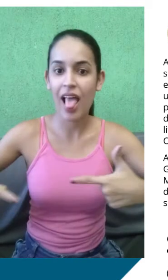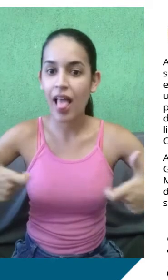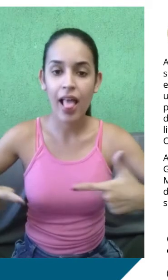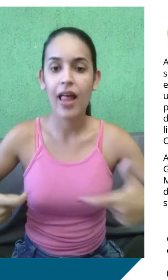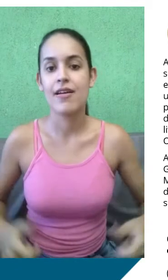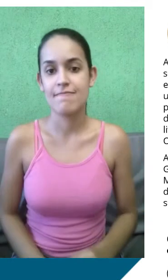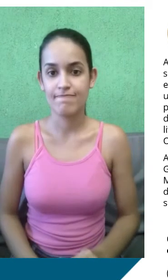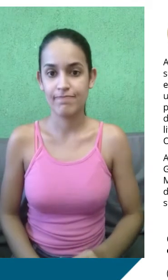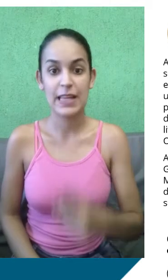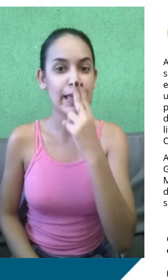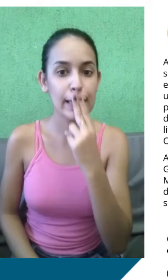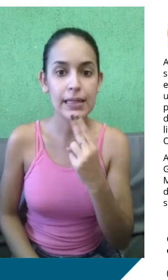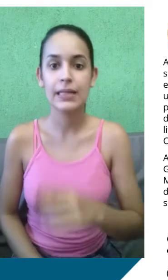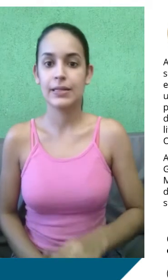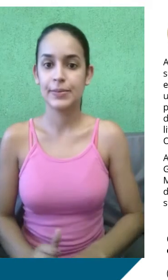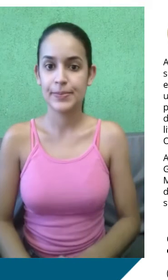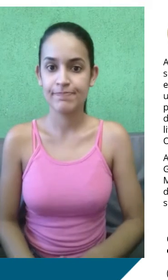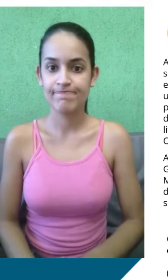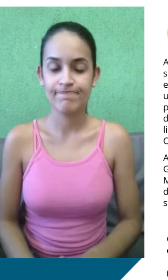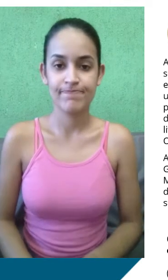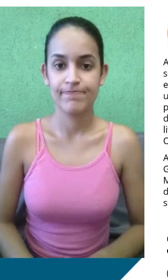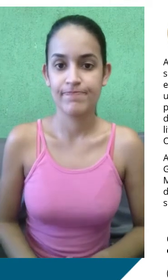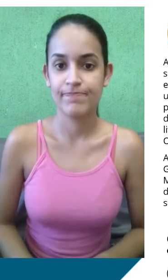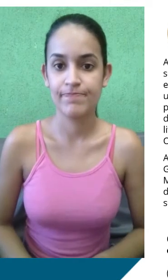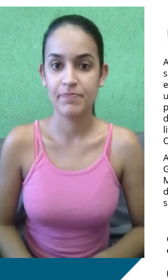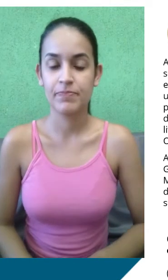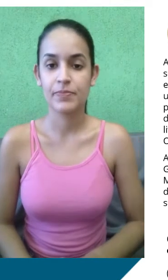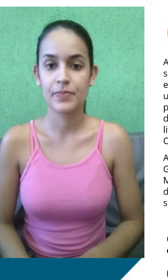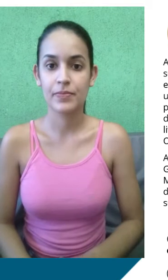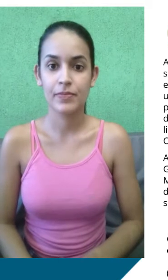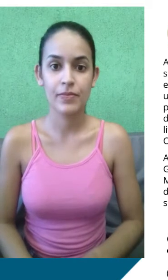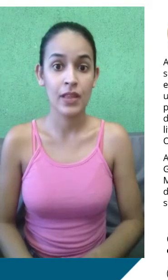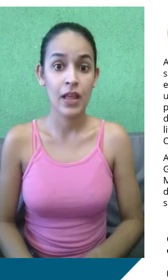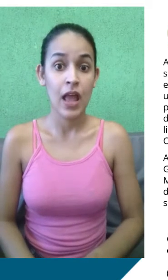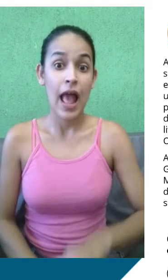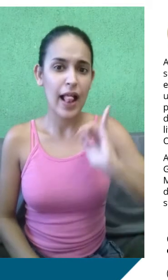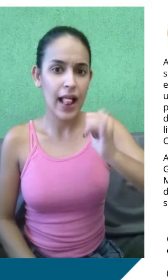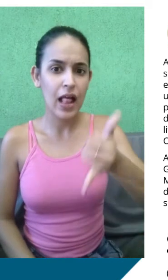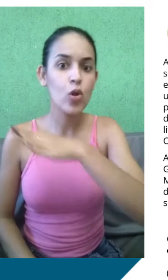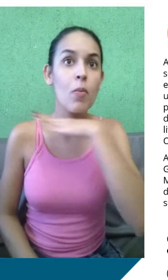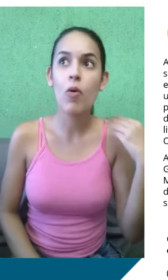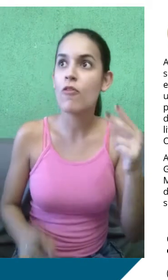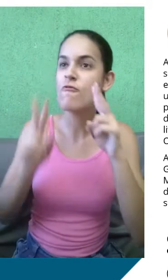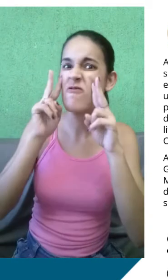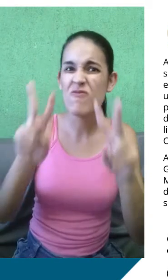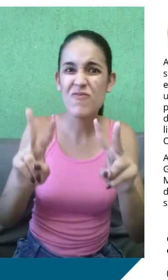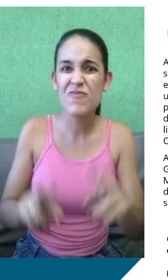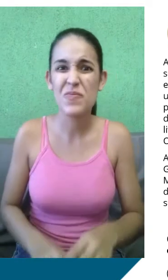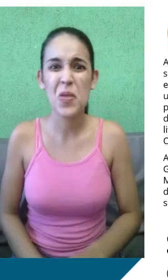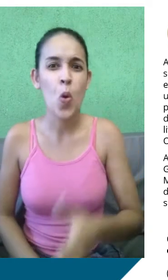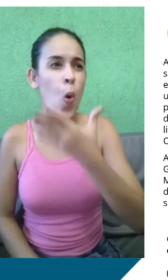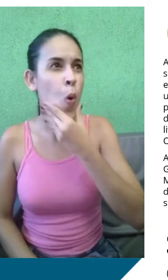Ela assiste à eufórica celebração do aniversário do Führer pela vizinhança. A morte, perplexa diante